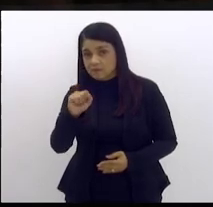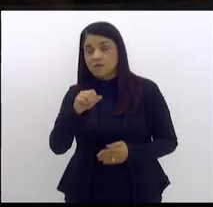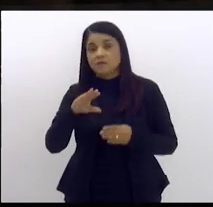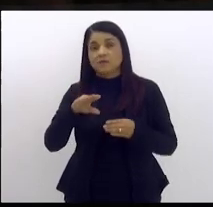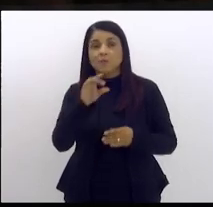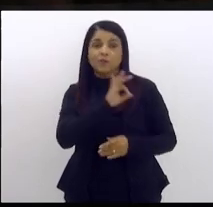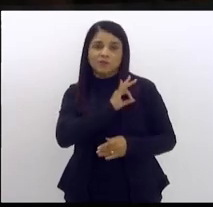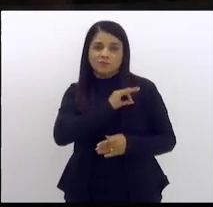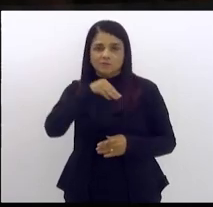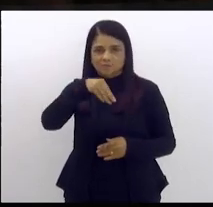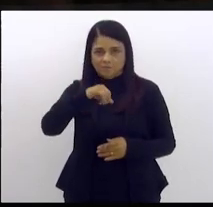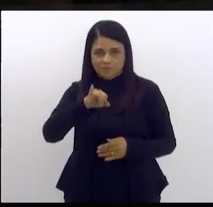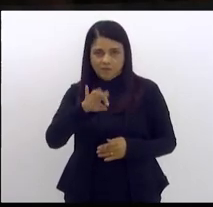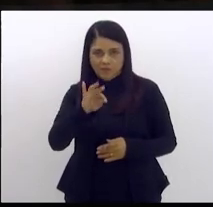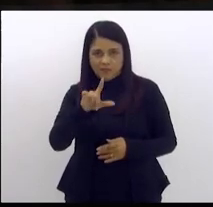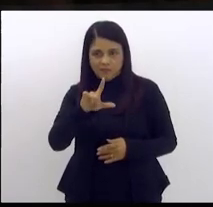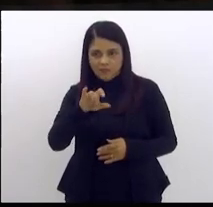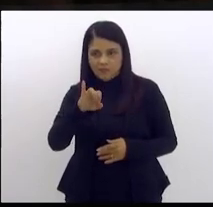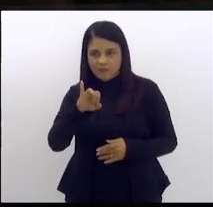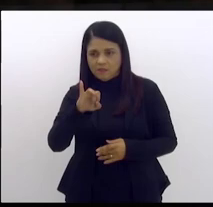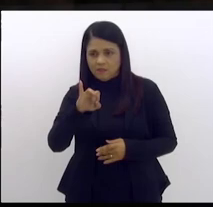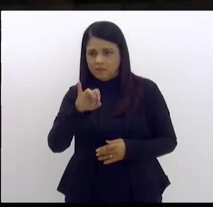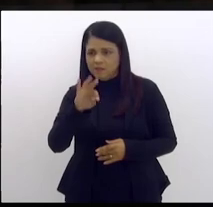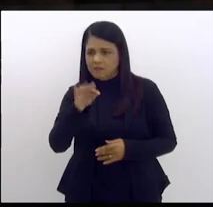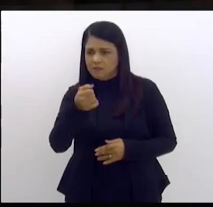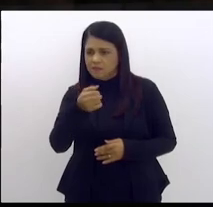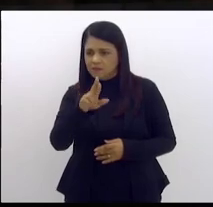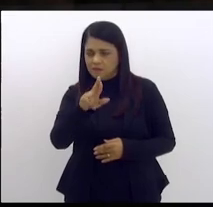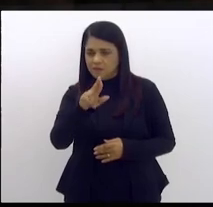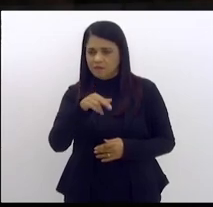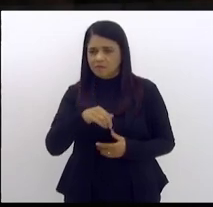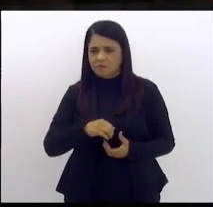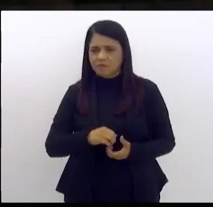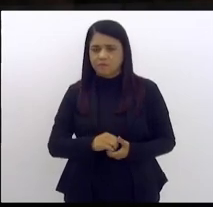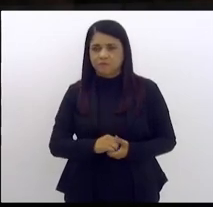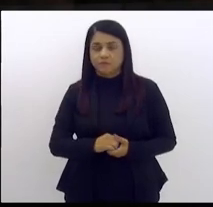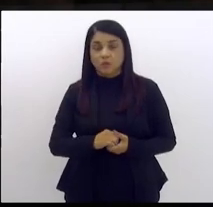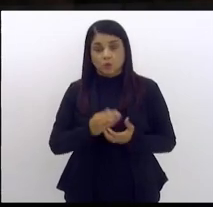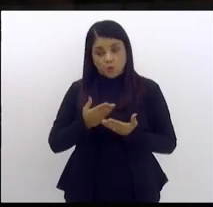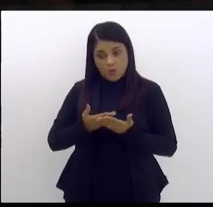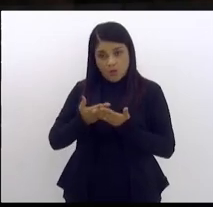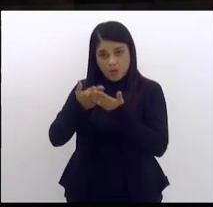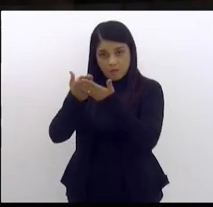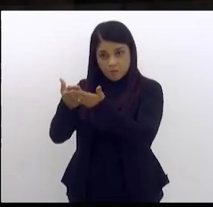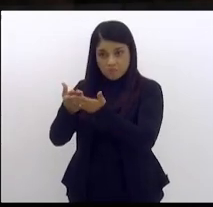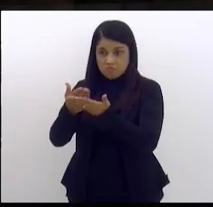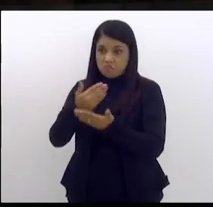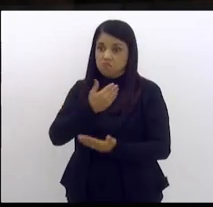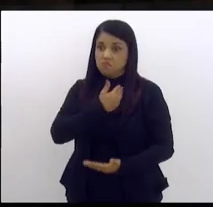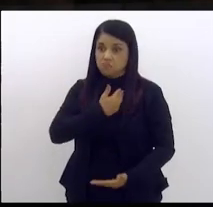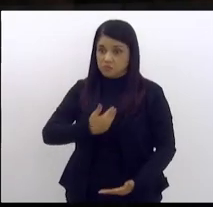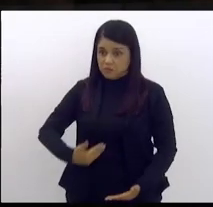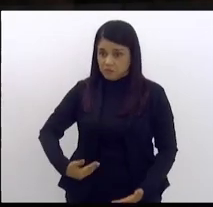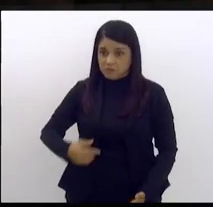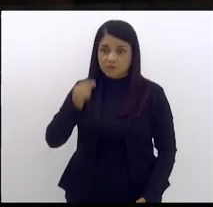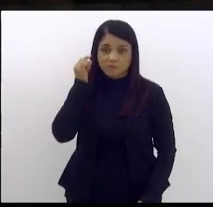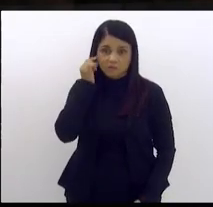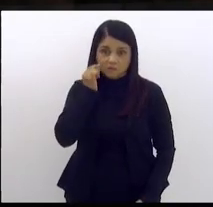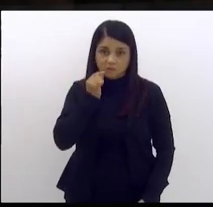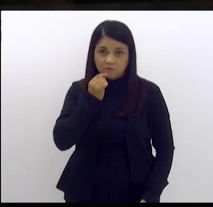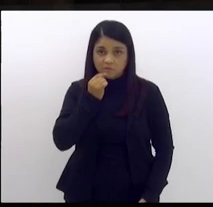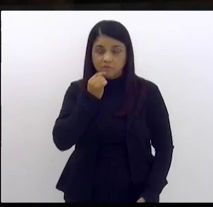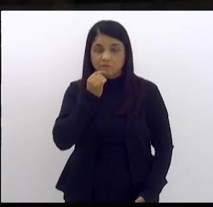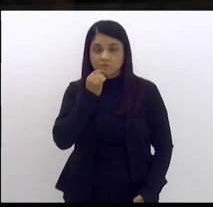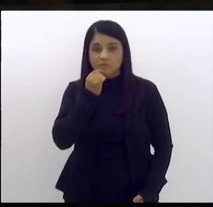então senhor presidente eu tô encaminhando ao Governador Cláudio Castro a